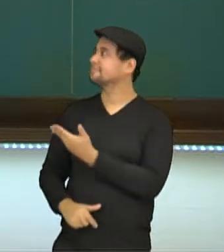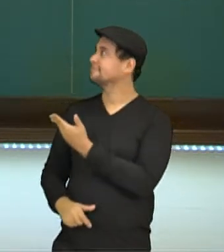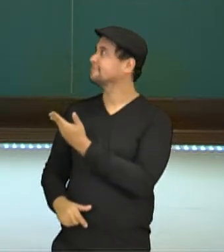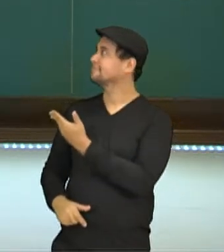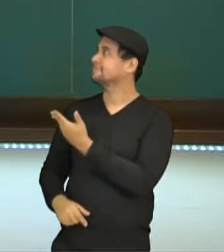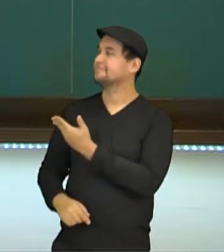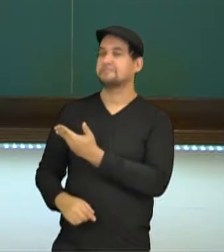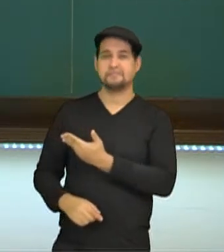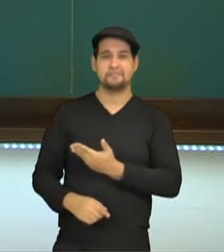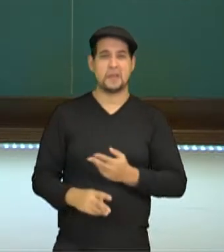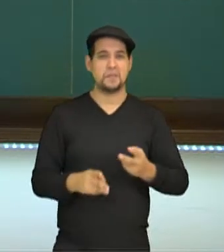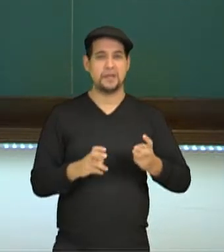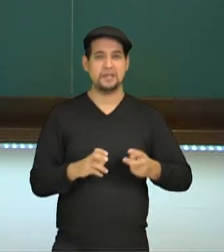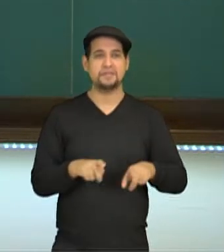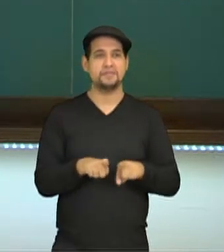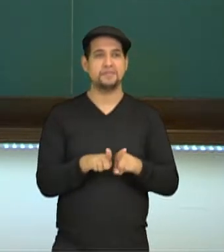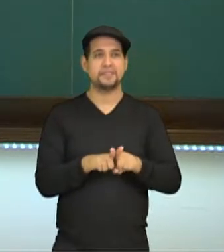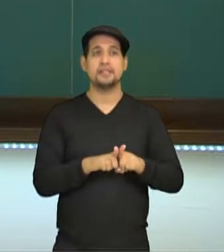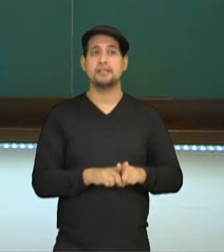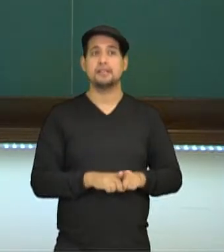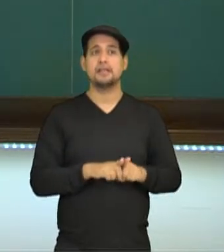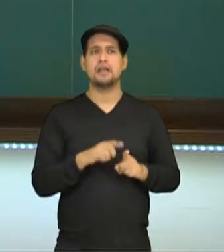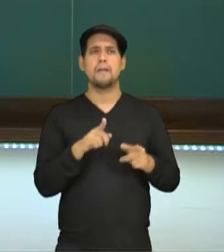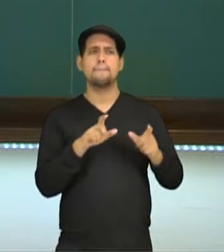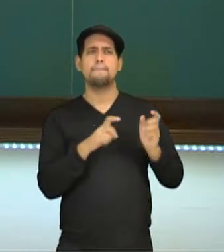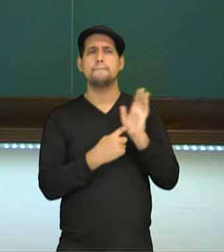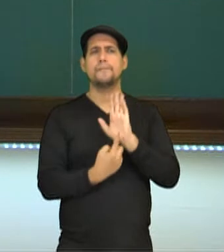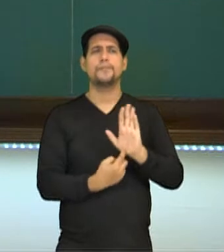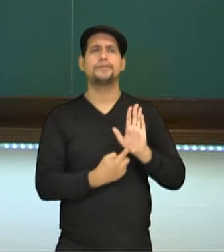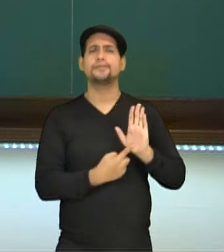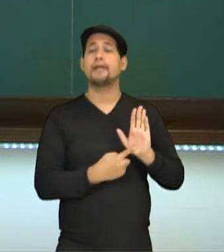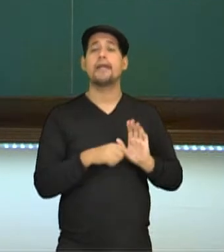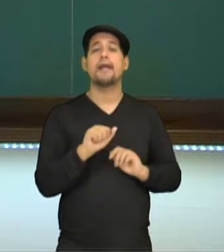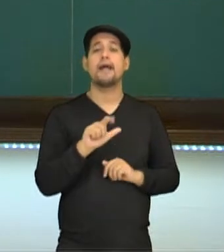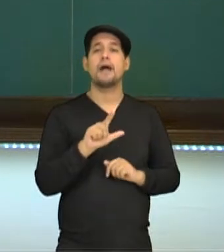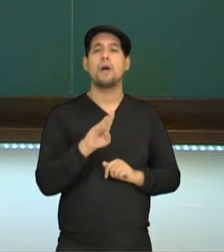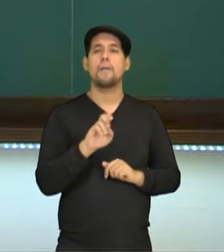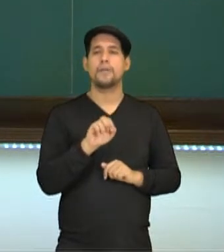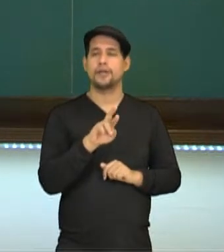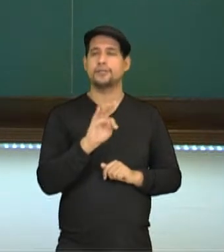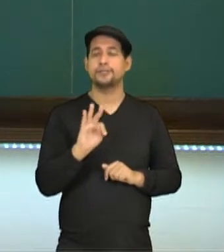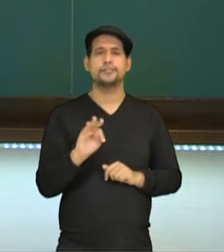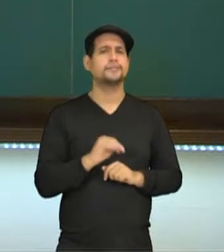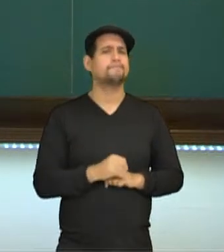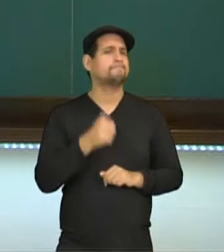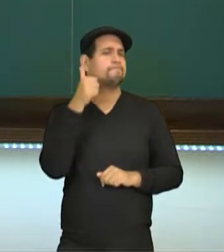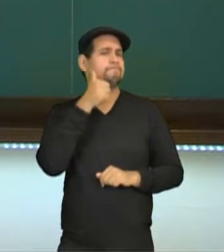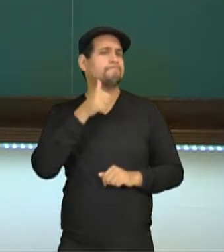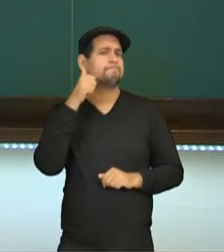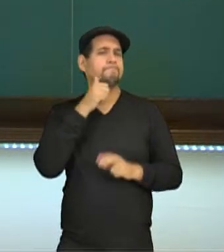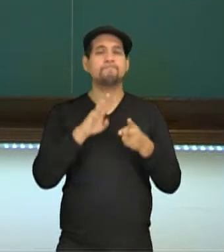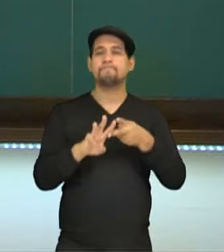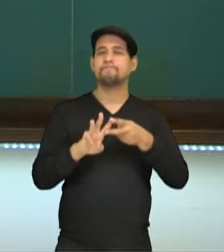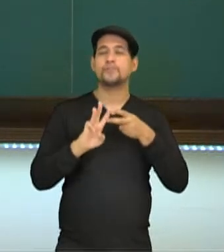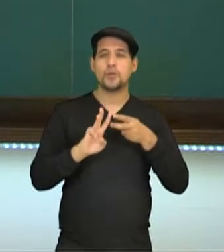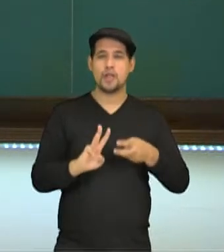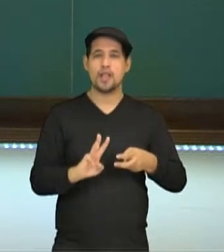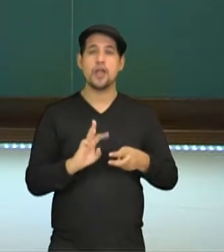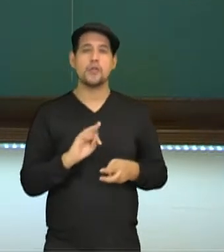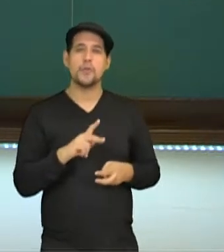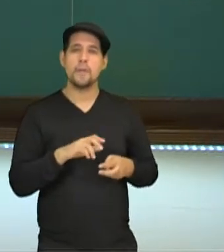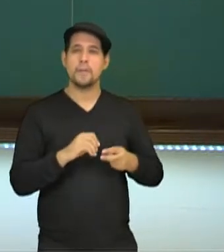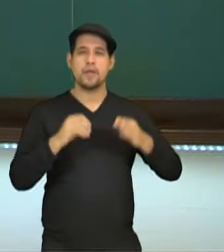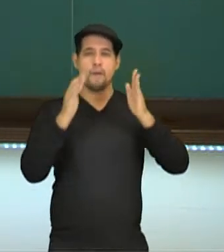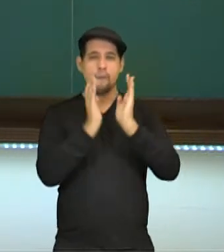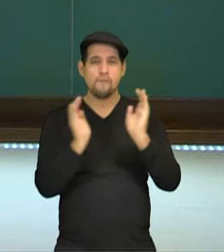Albert Eckroth, né, que faz essa representação de uma índia tupi, né, carregando a criança, a cestaria na